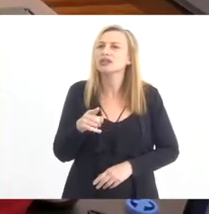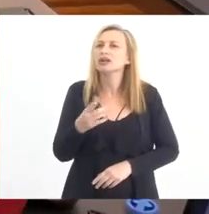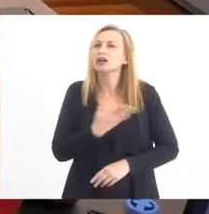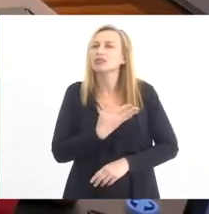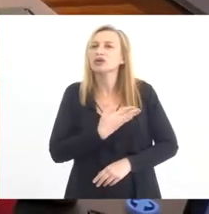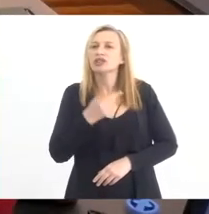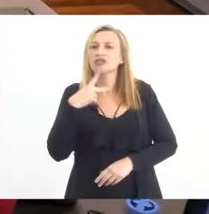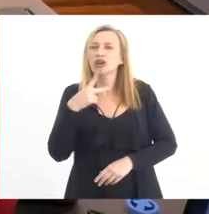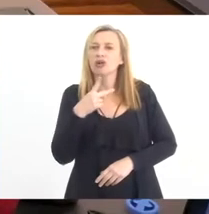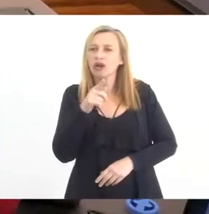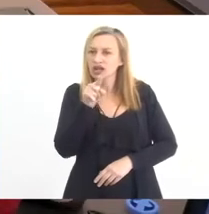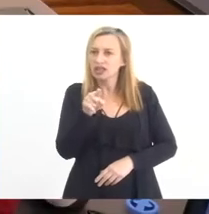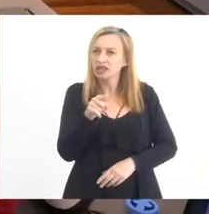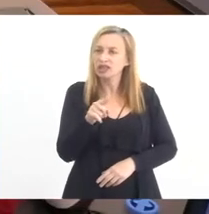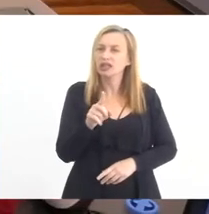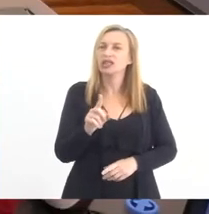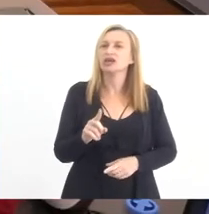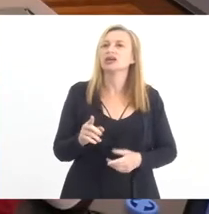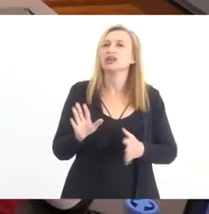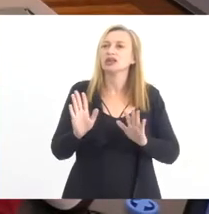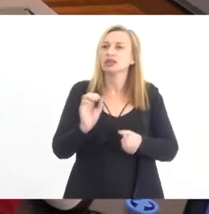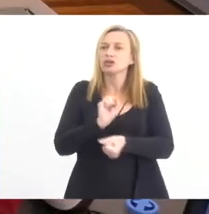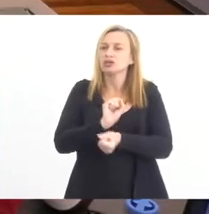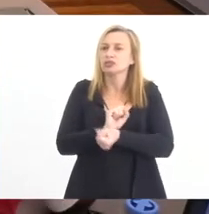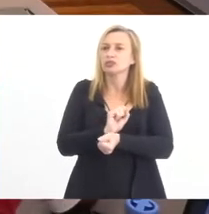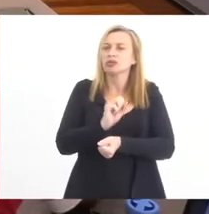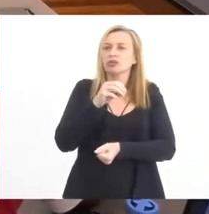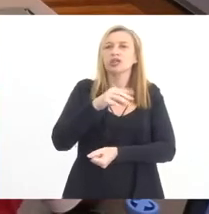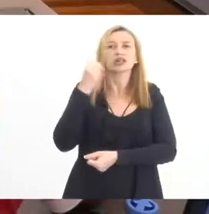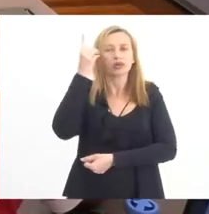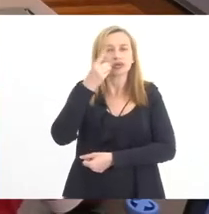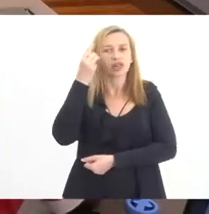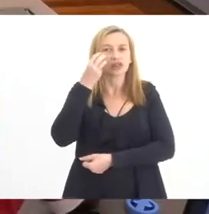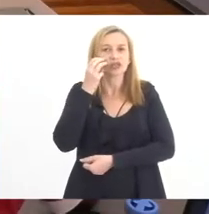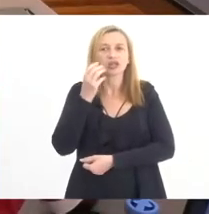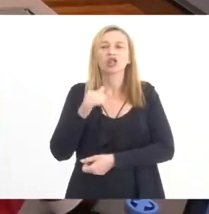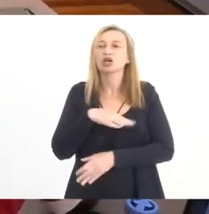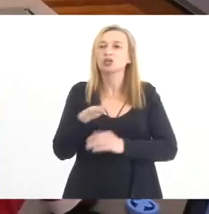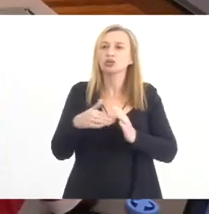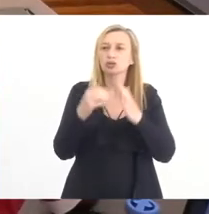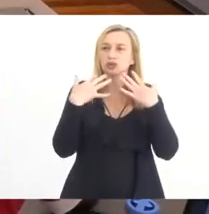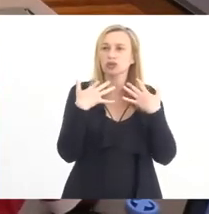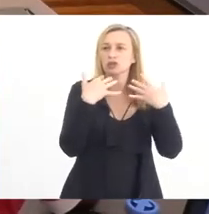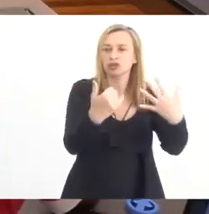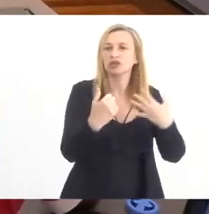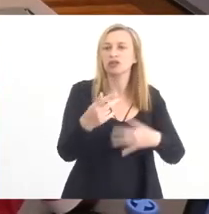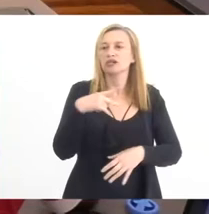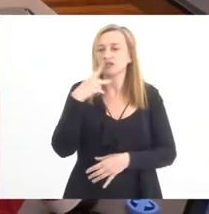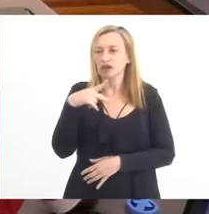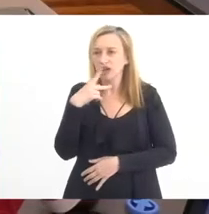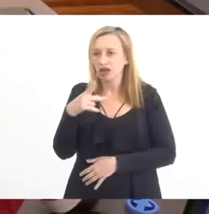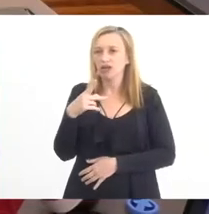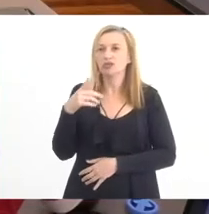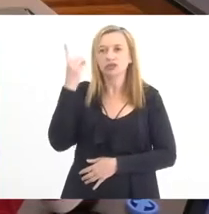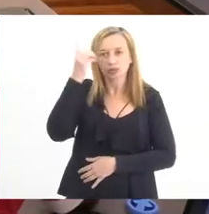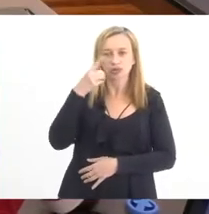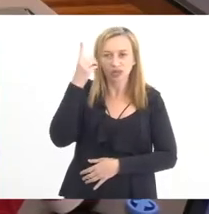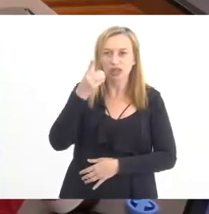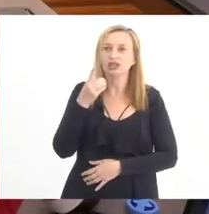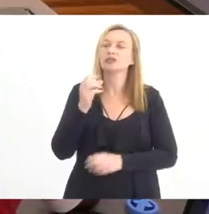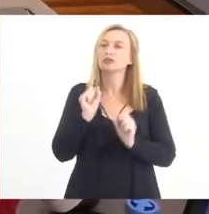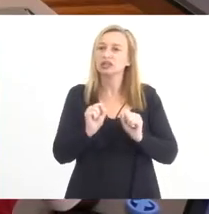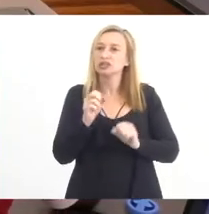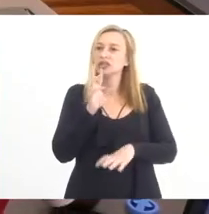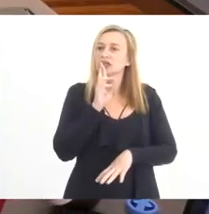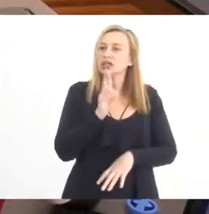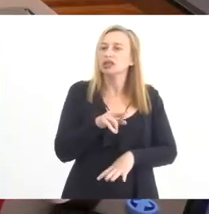ali indiretamente, que aqui nós temos o direito... Só um momento, deputado Valdeque. Em todas as audiências públicas, quando alguém é citado direto ou indiretamente, de responder. Dizer